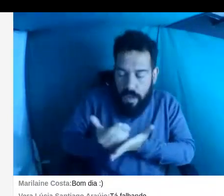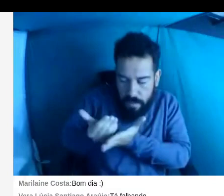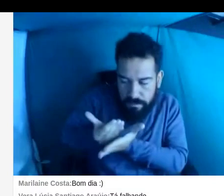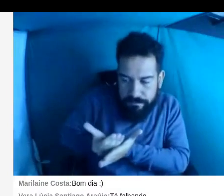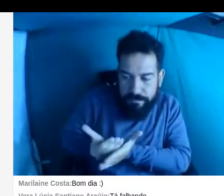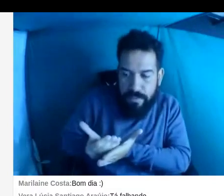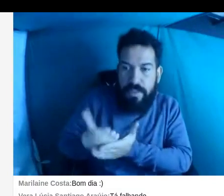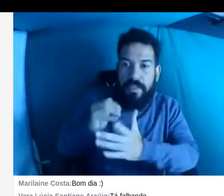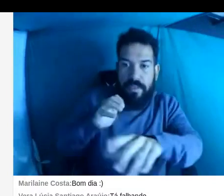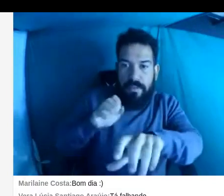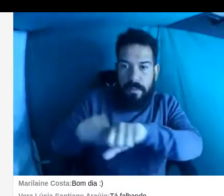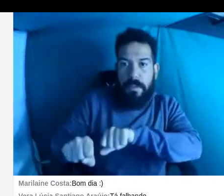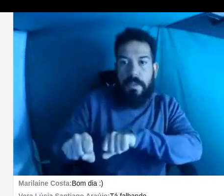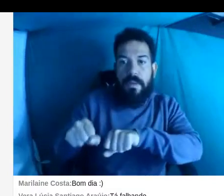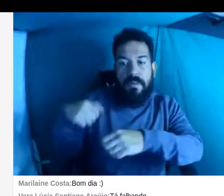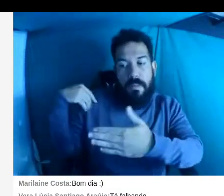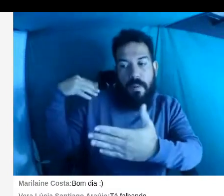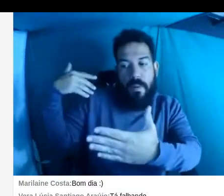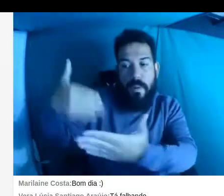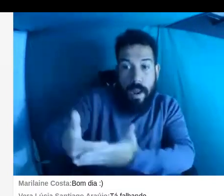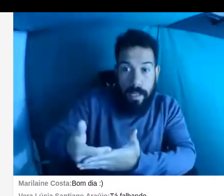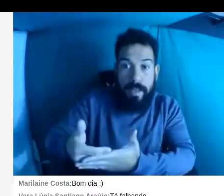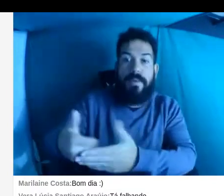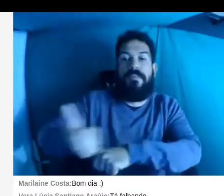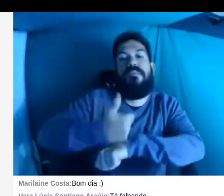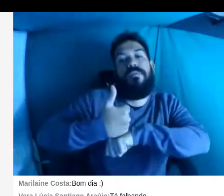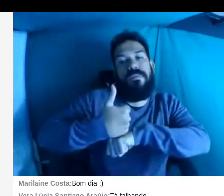se consolidar como um profissional da área.